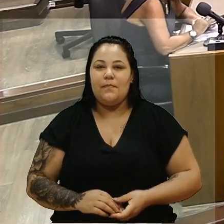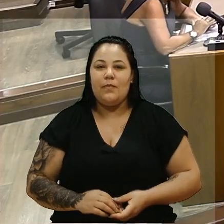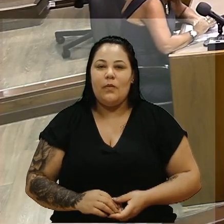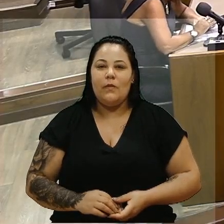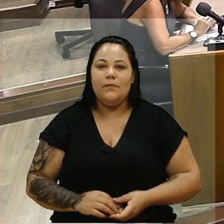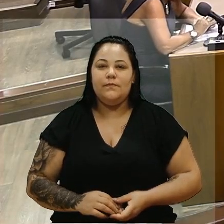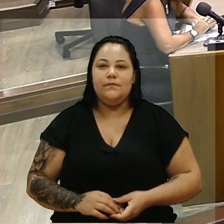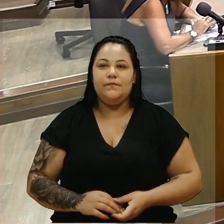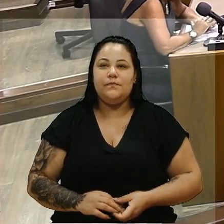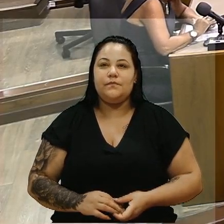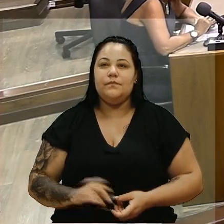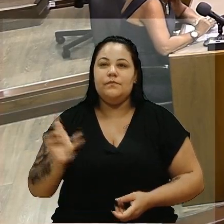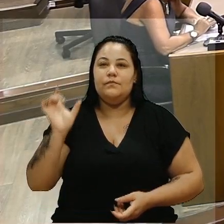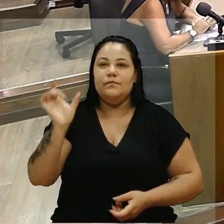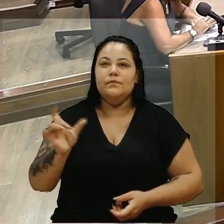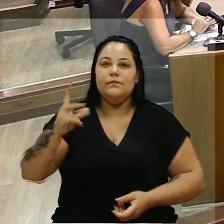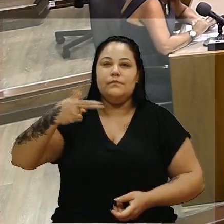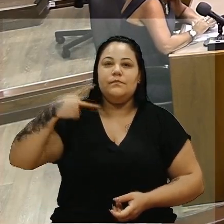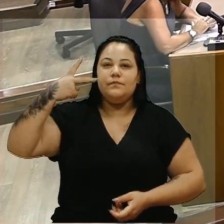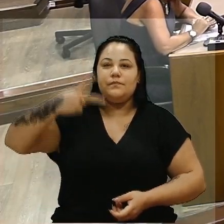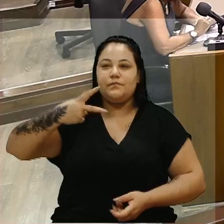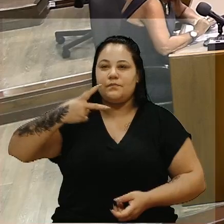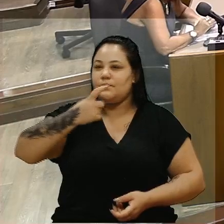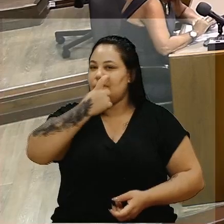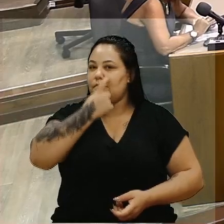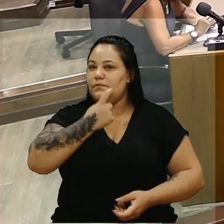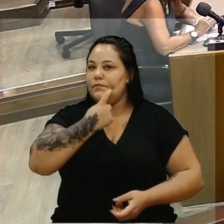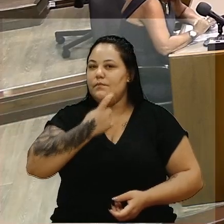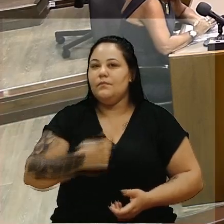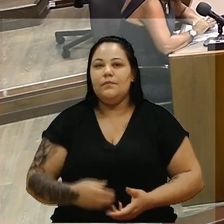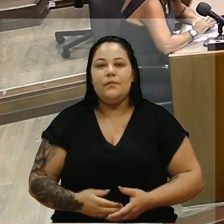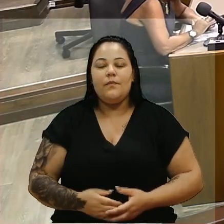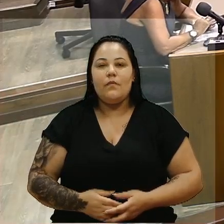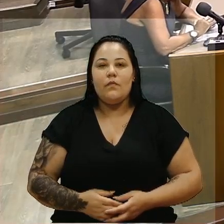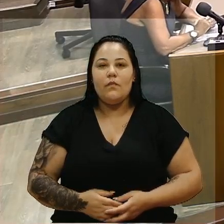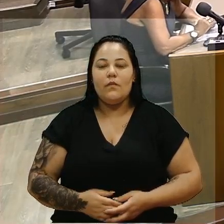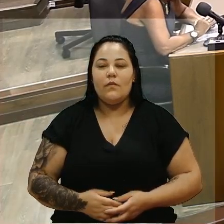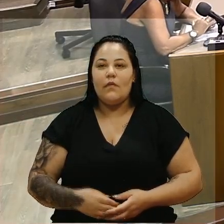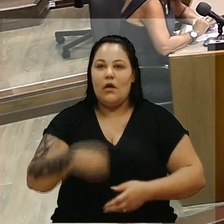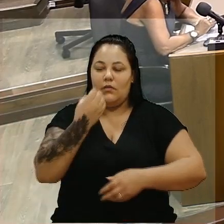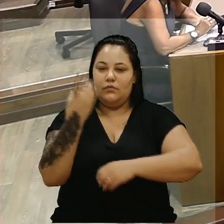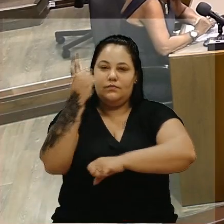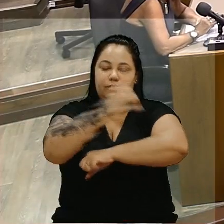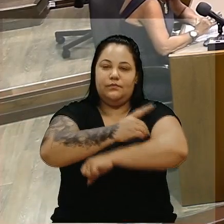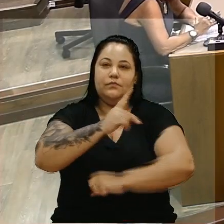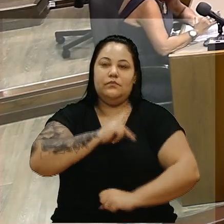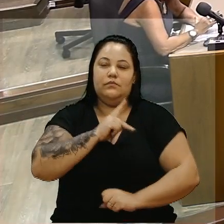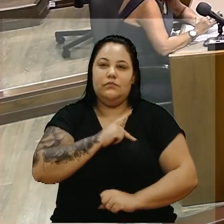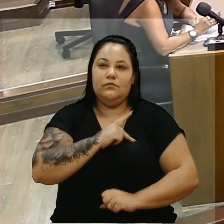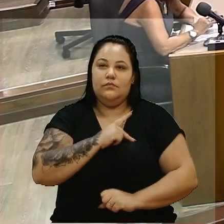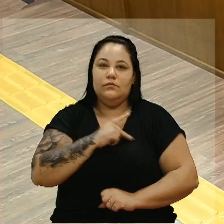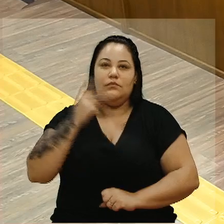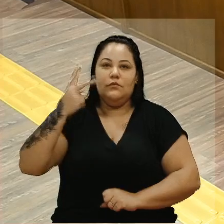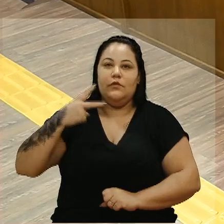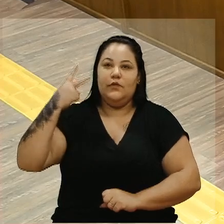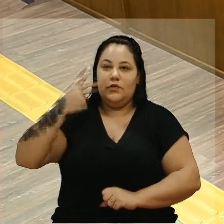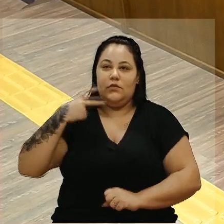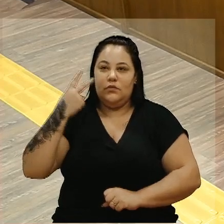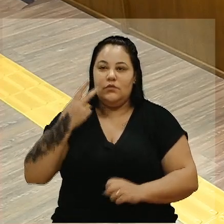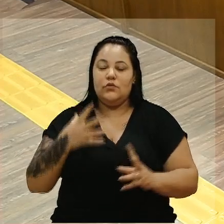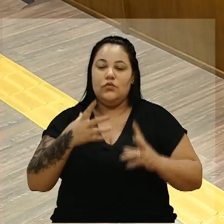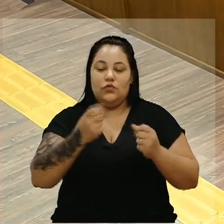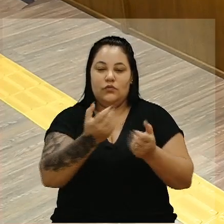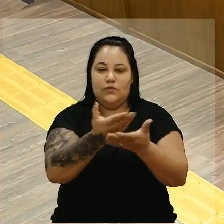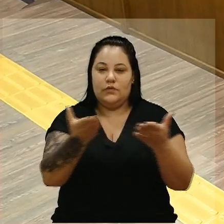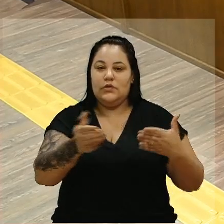Sandra Boneto. Com a palavra, o vereador Wagner Petrini. Bom dia, presidente, vereadoras, vereadores, pessoal que nos